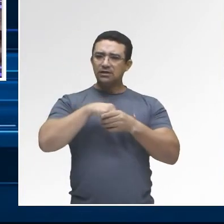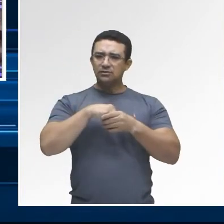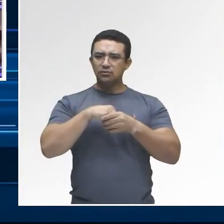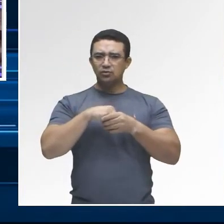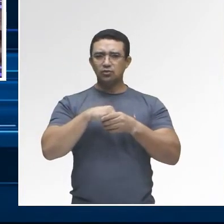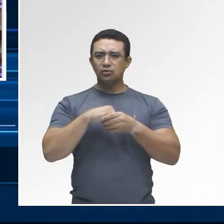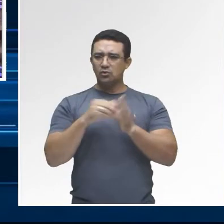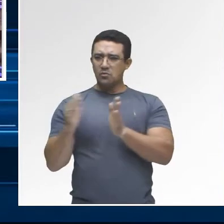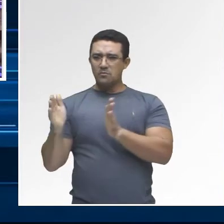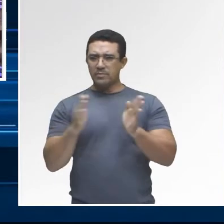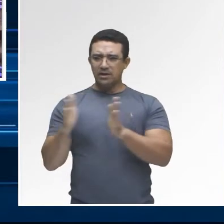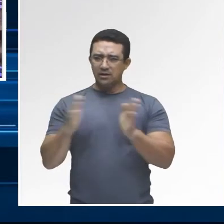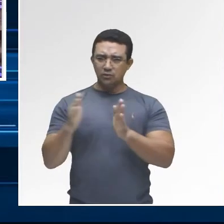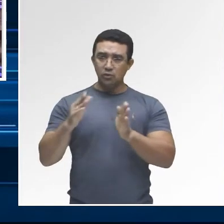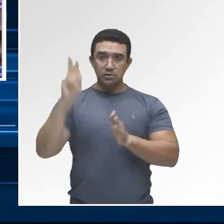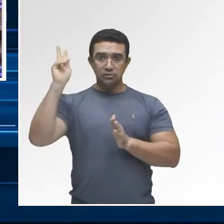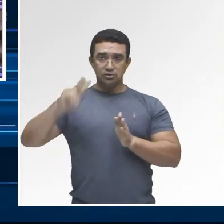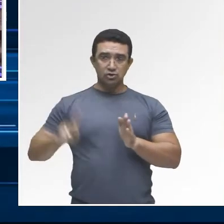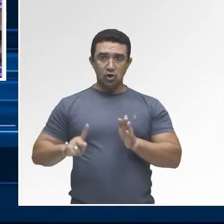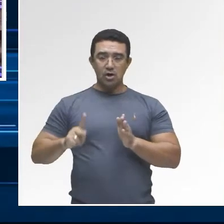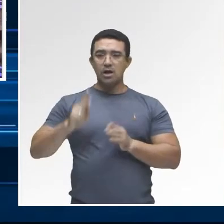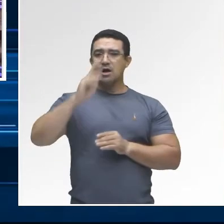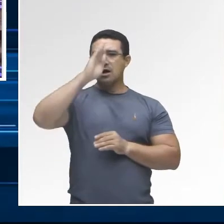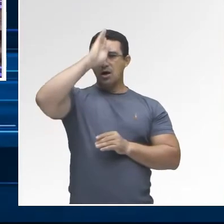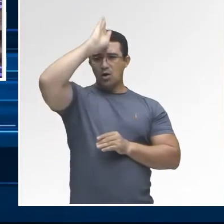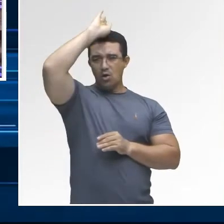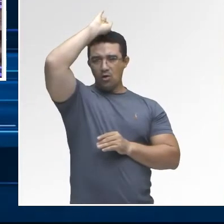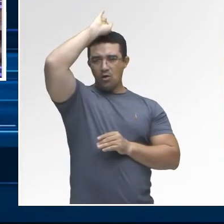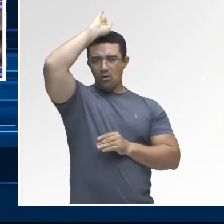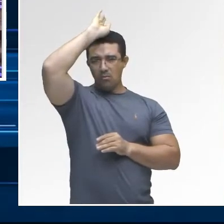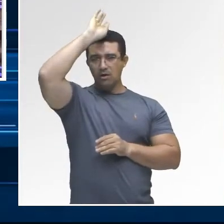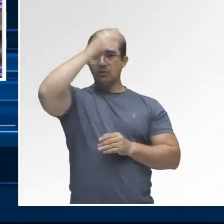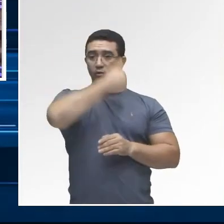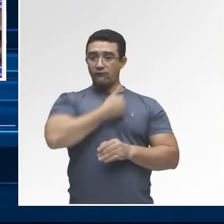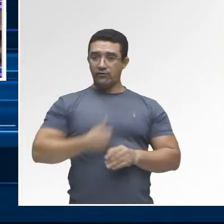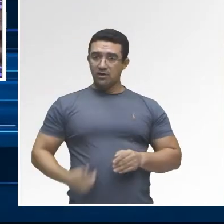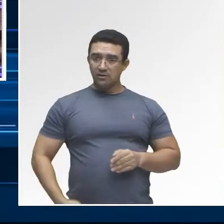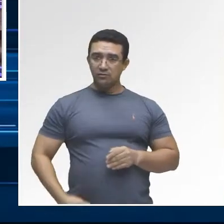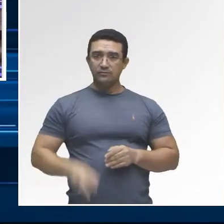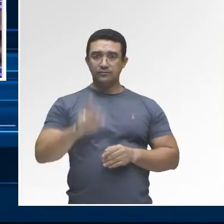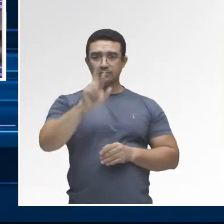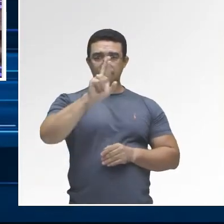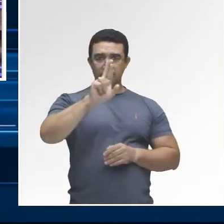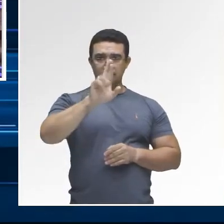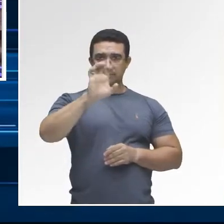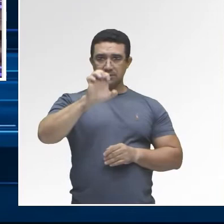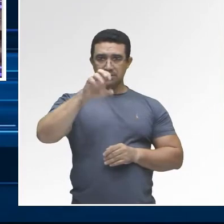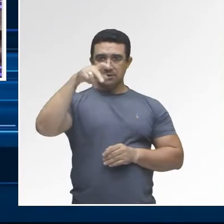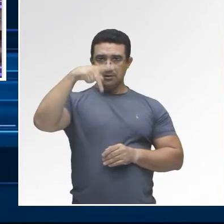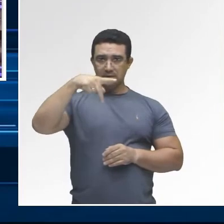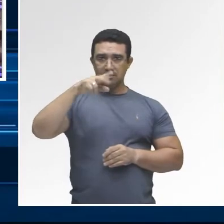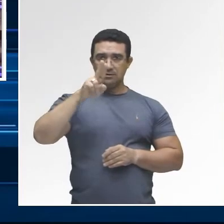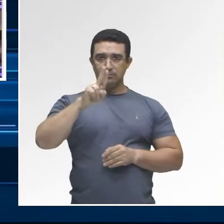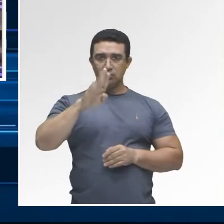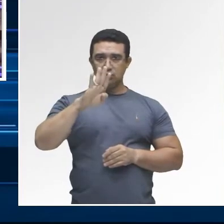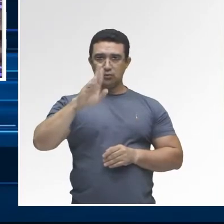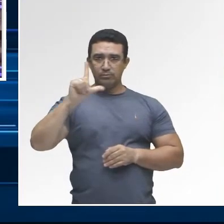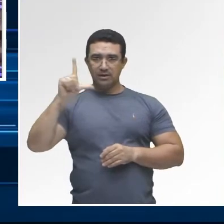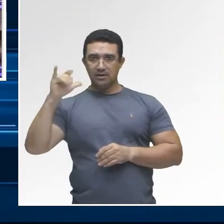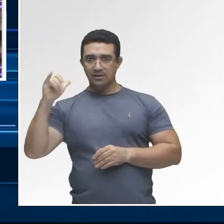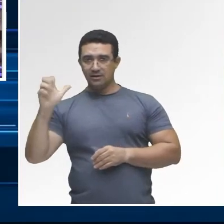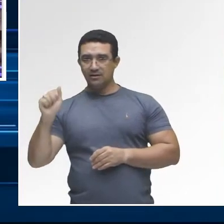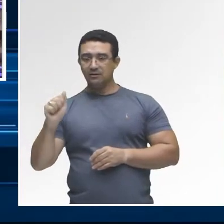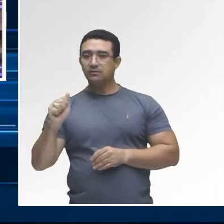desse período da história de Roma, da República, nós vamos ter uma enorme expansão graças à pilhagem,